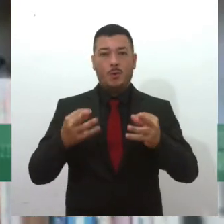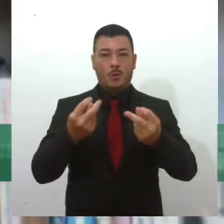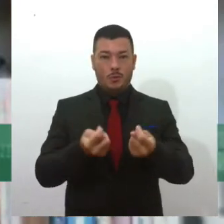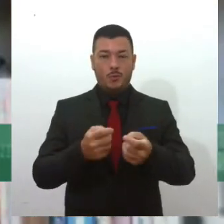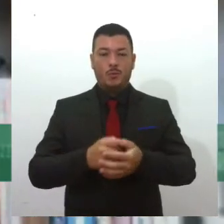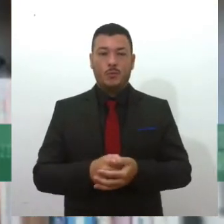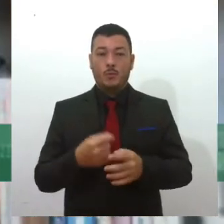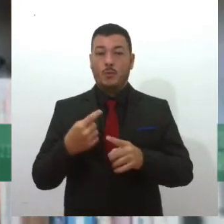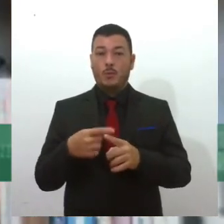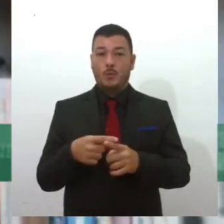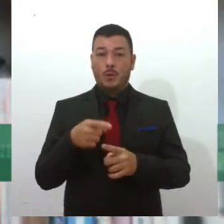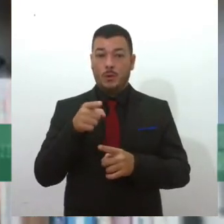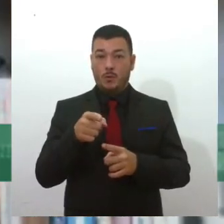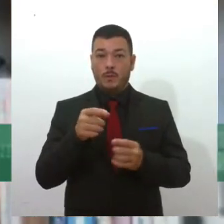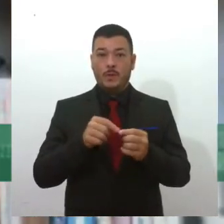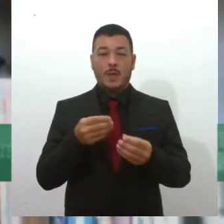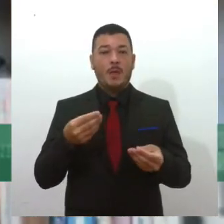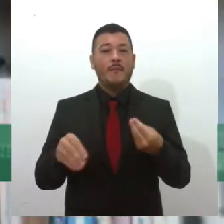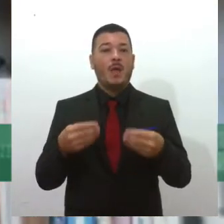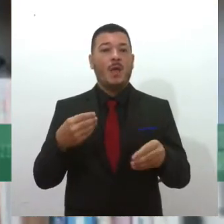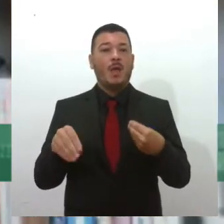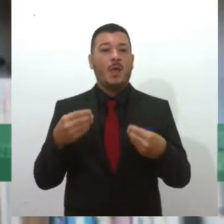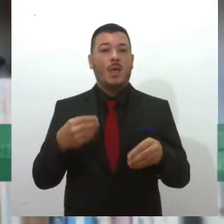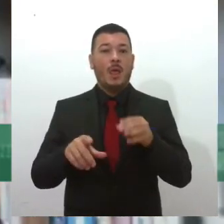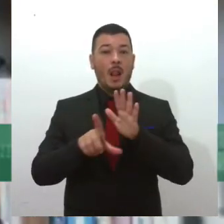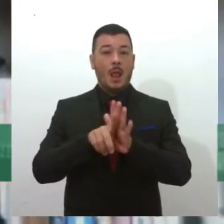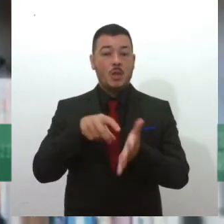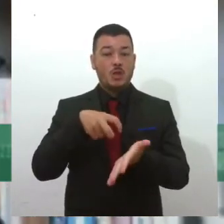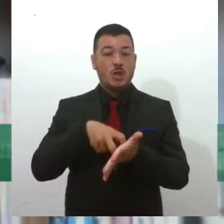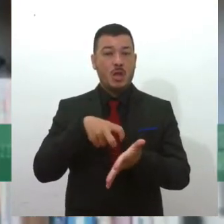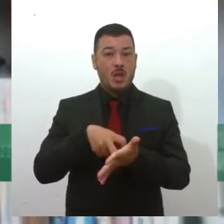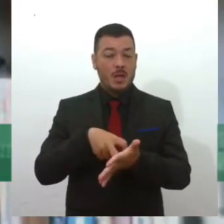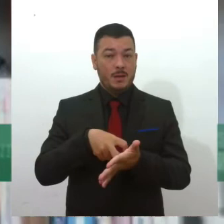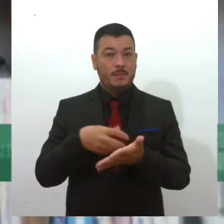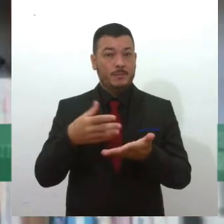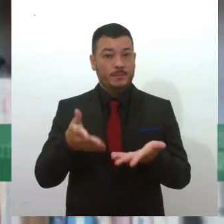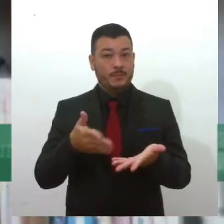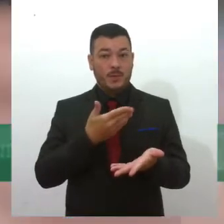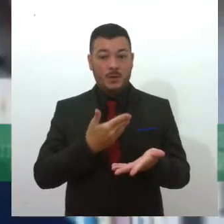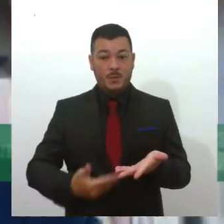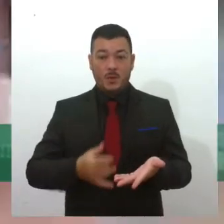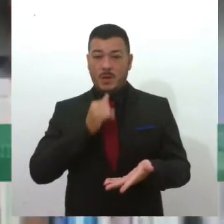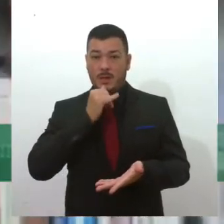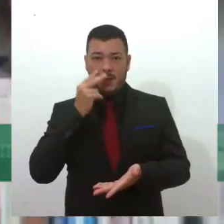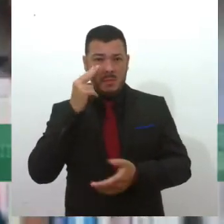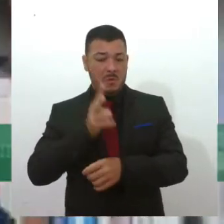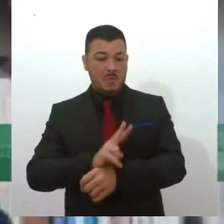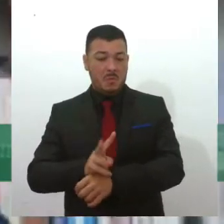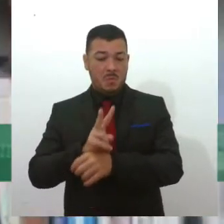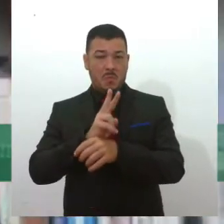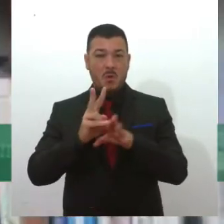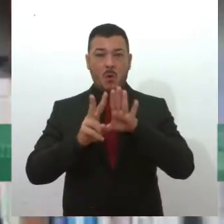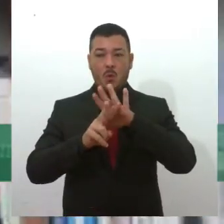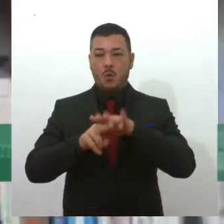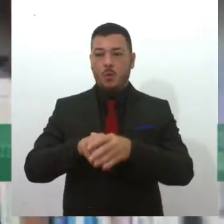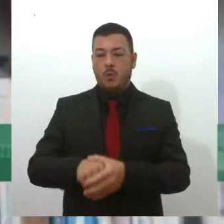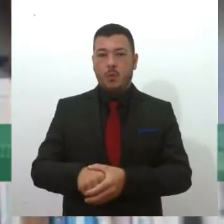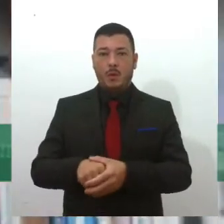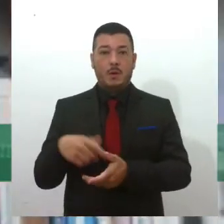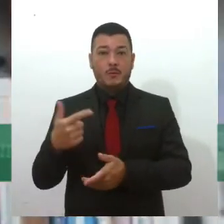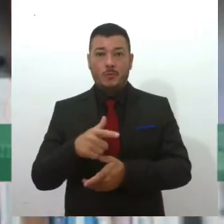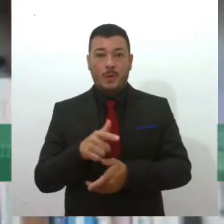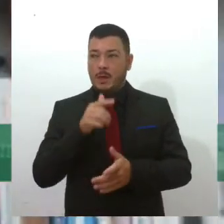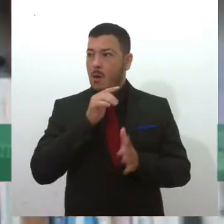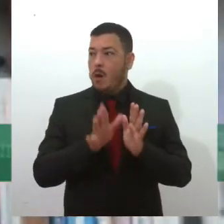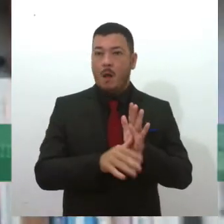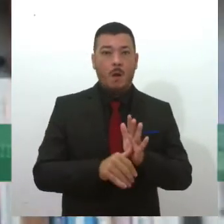quando você afrouxa a proteção ao patrimônio público, quando você não reprime a improbidade,